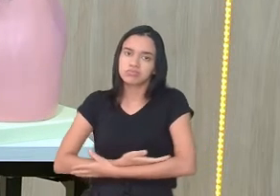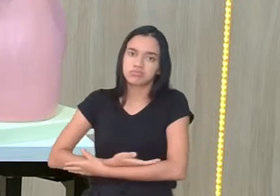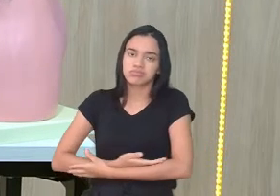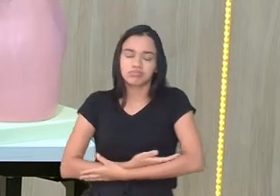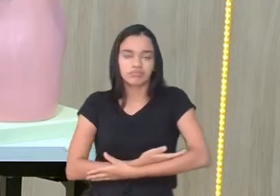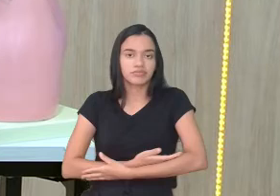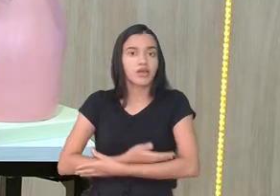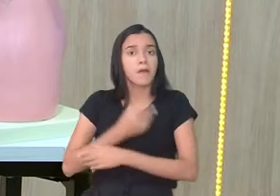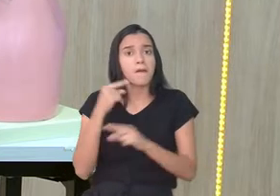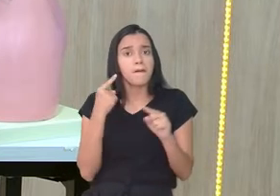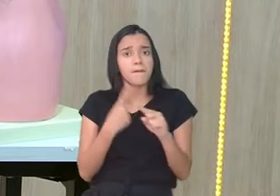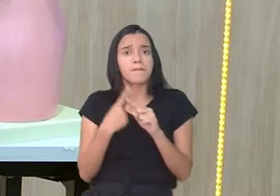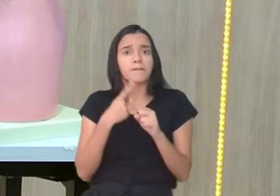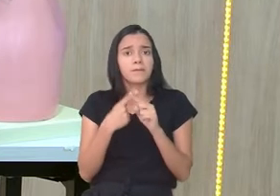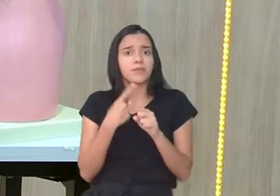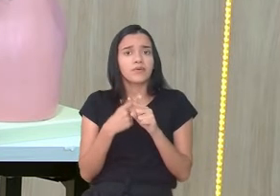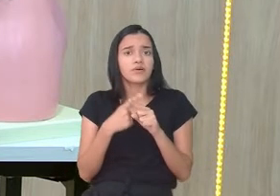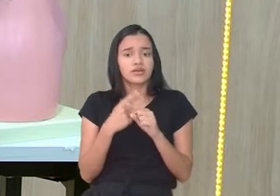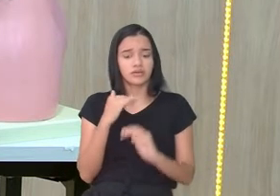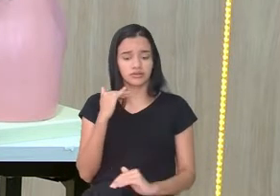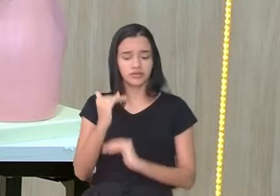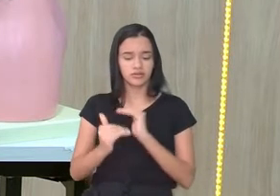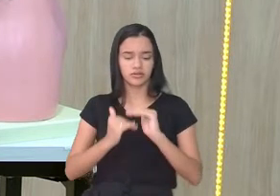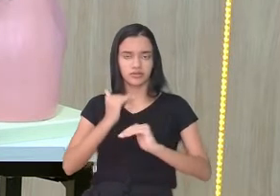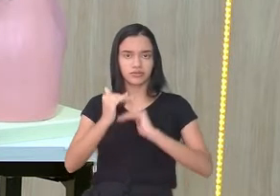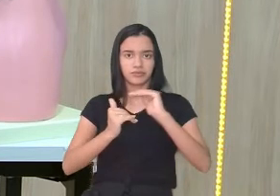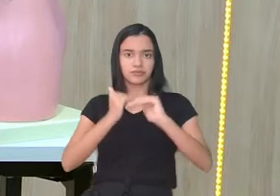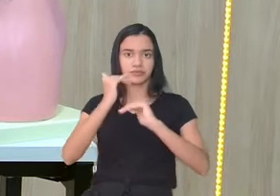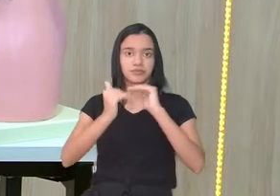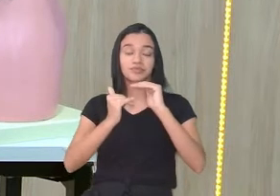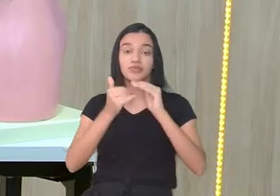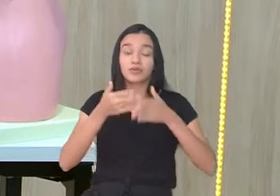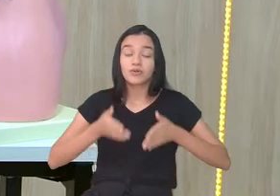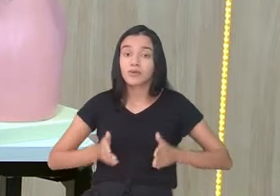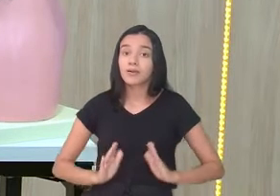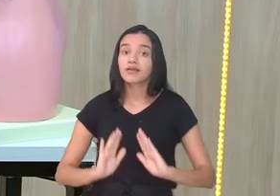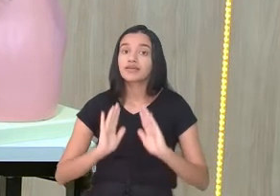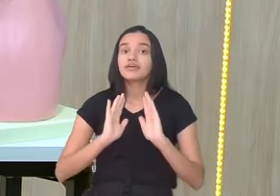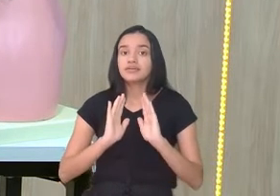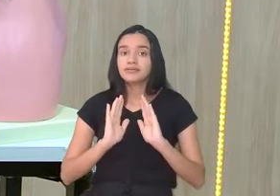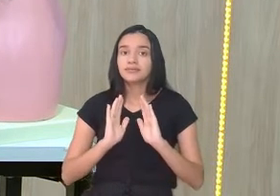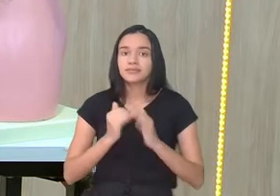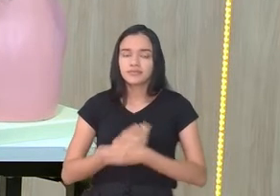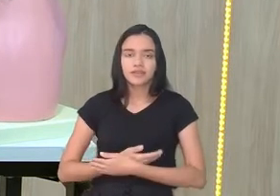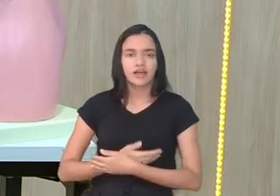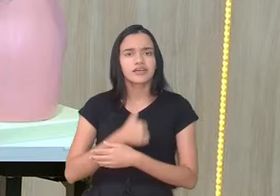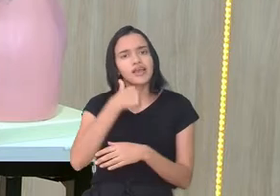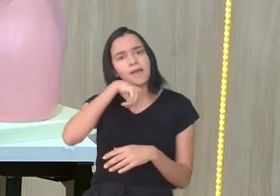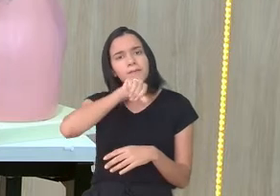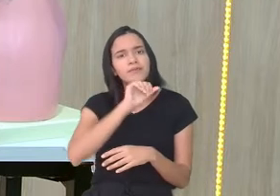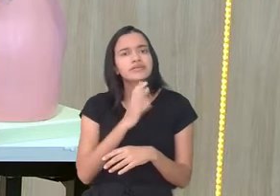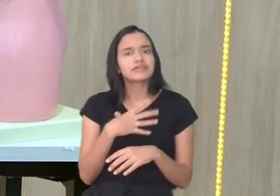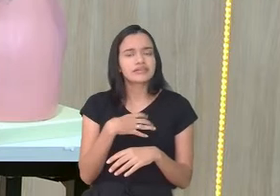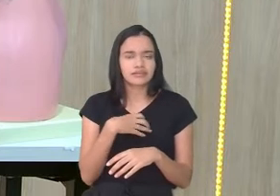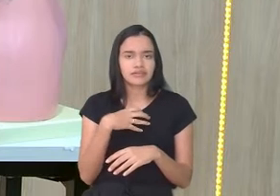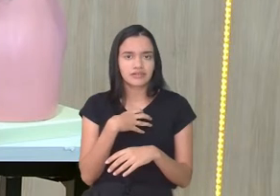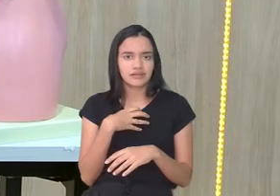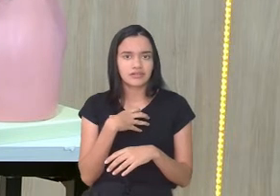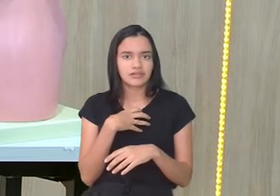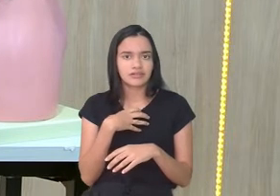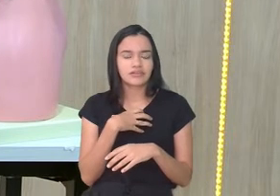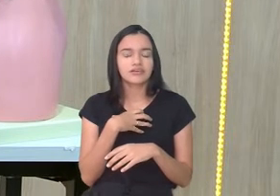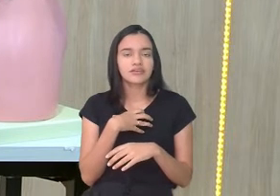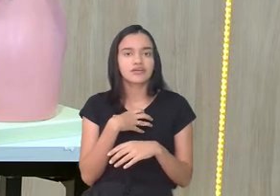aí. Porque nessa formação aí, quando o bebê nasce, existem coisas que a mãe sentiu naquele momento e